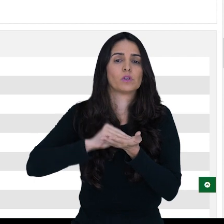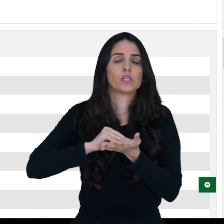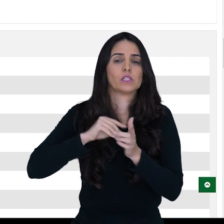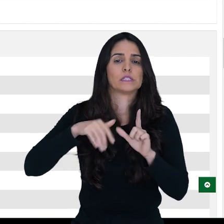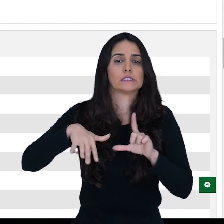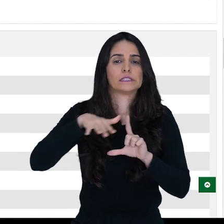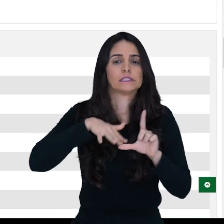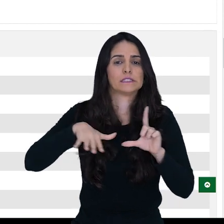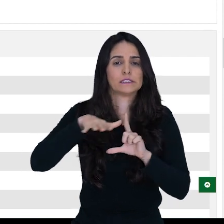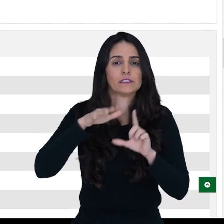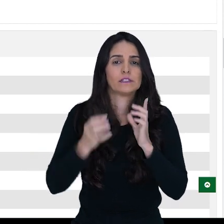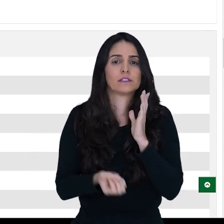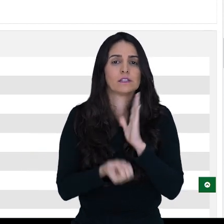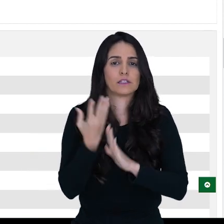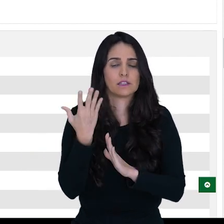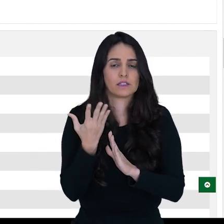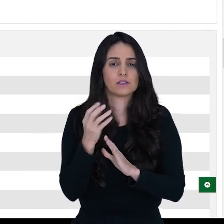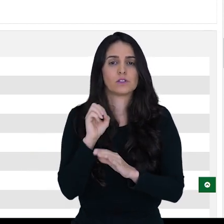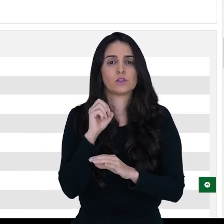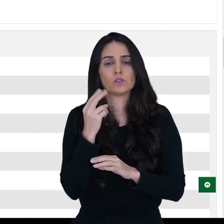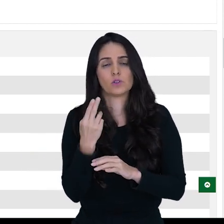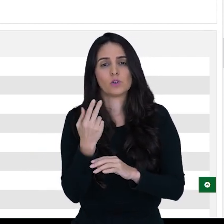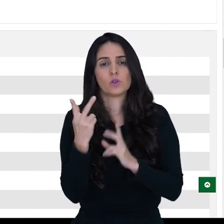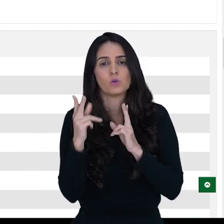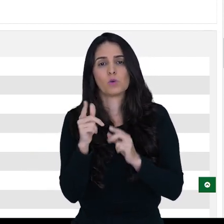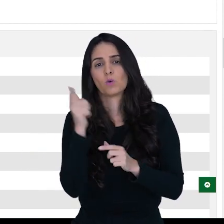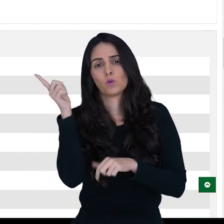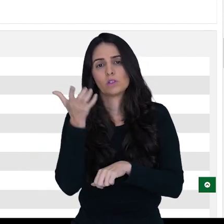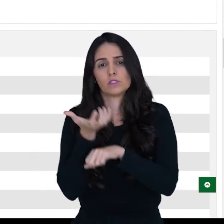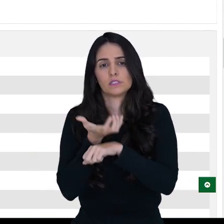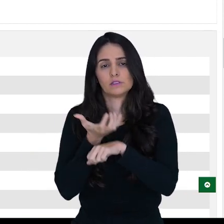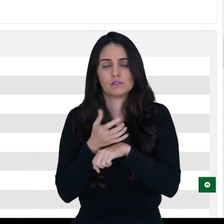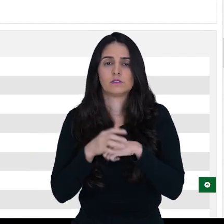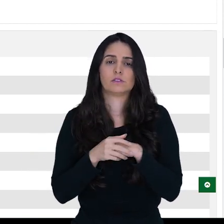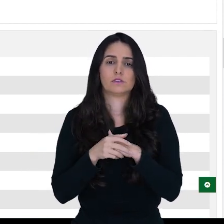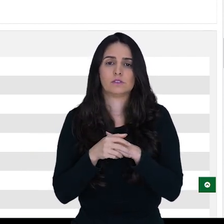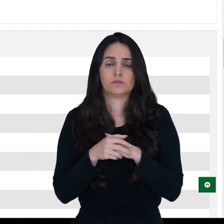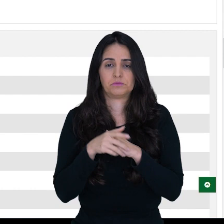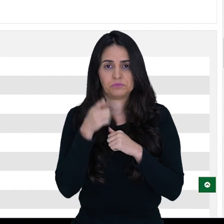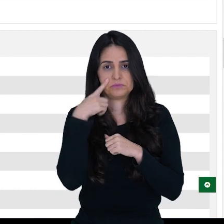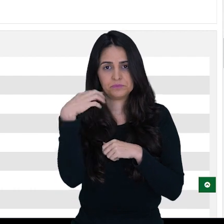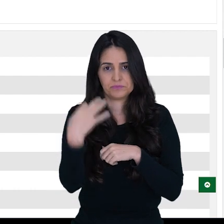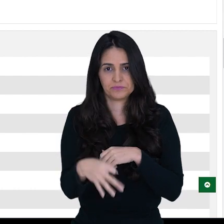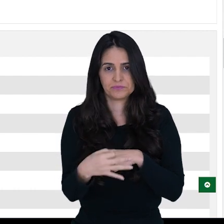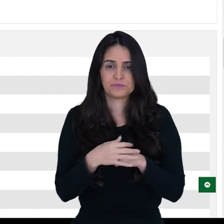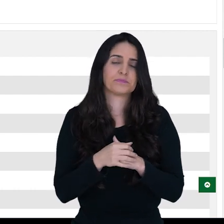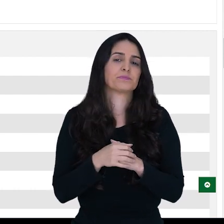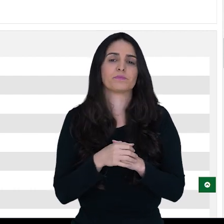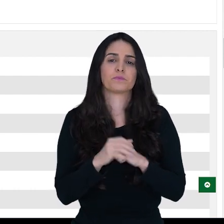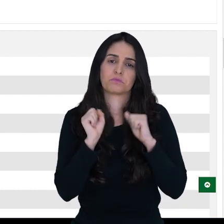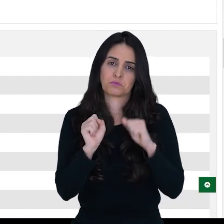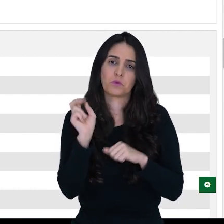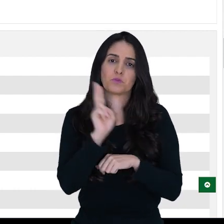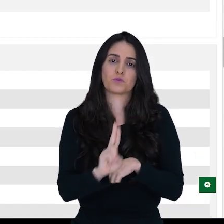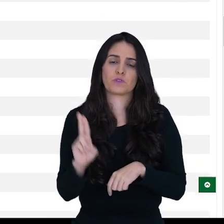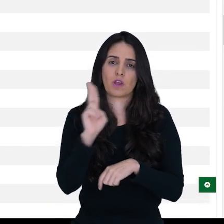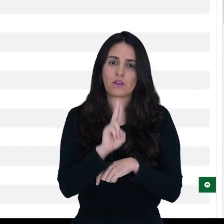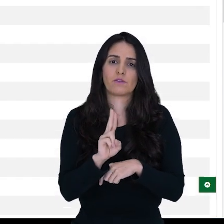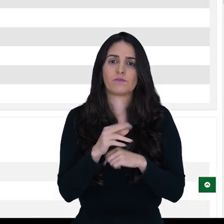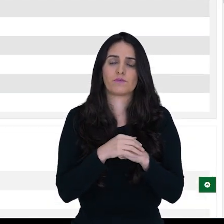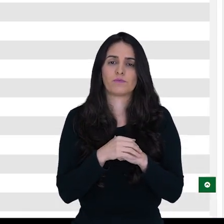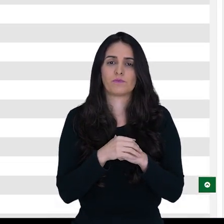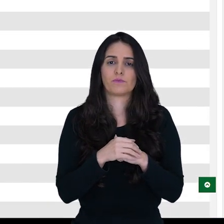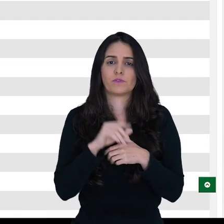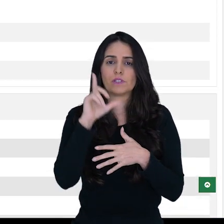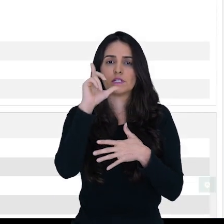da aula 14 que ficou faltando por exemplo em alguma sala que eu criei ou que vai ser igual a uma outra disciplina que eu já dei Tá certo